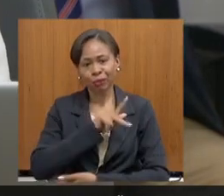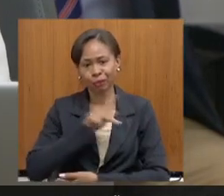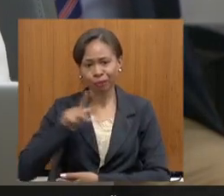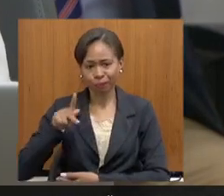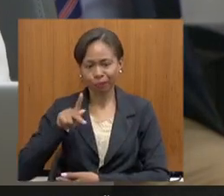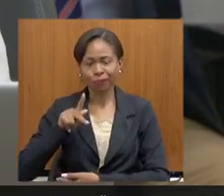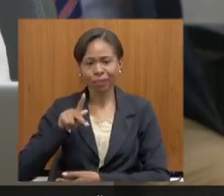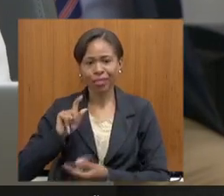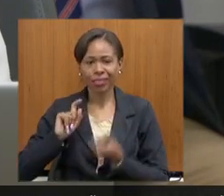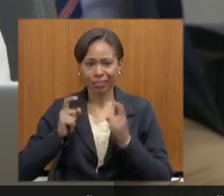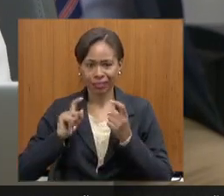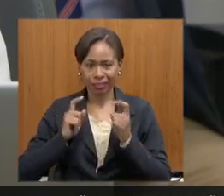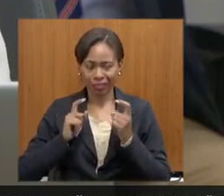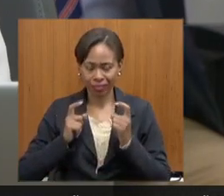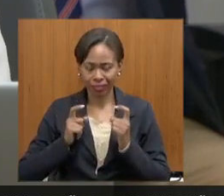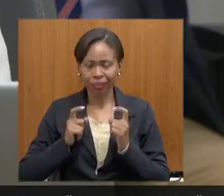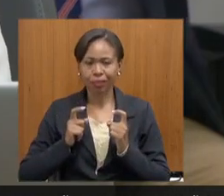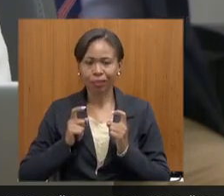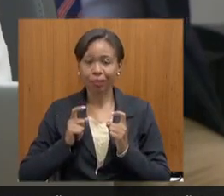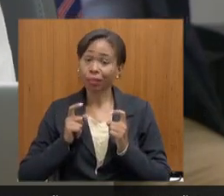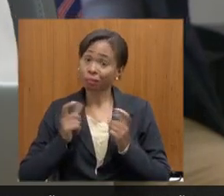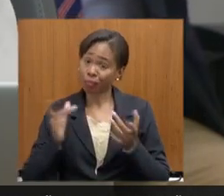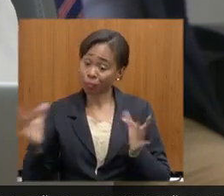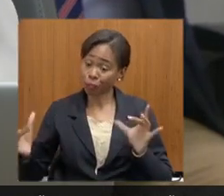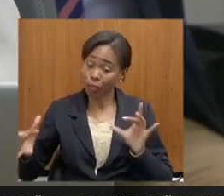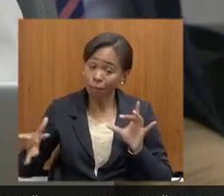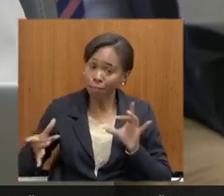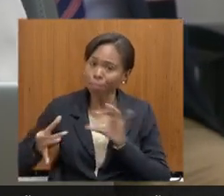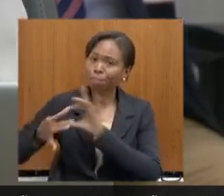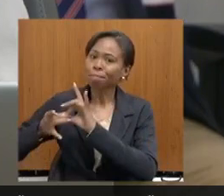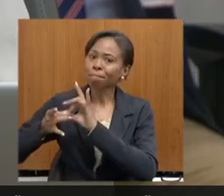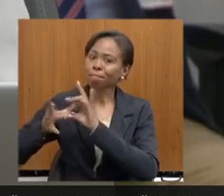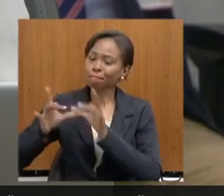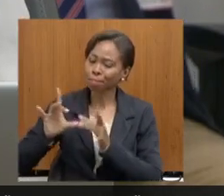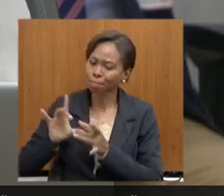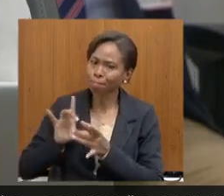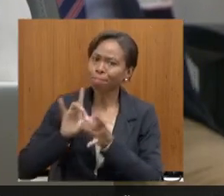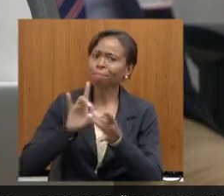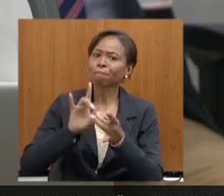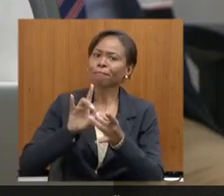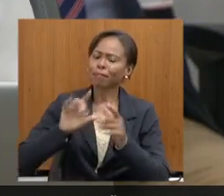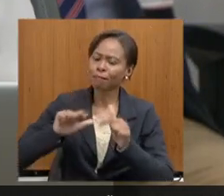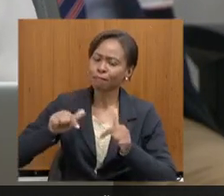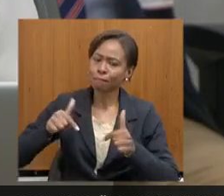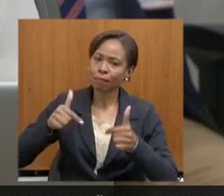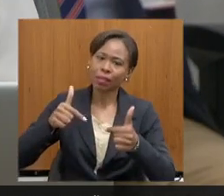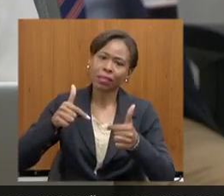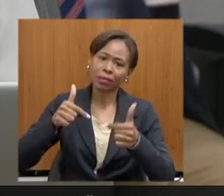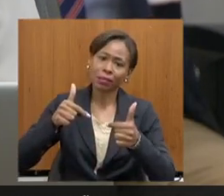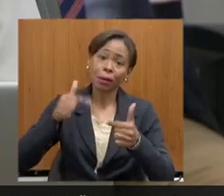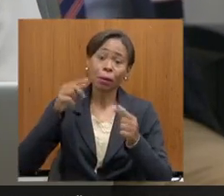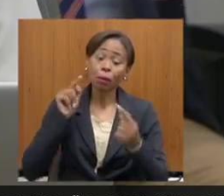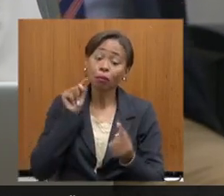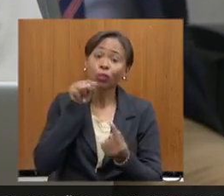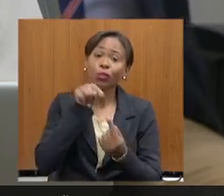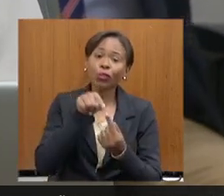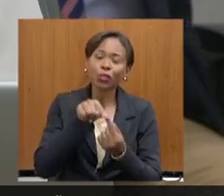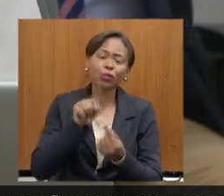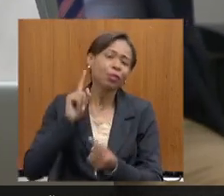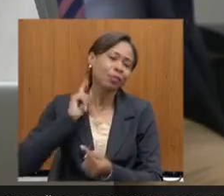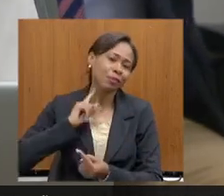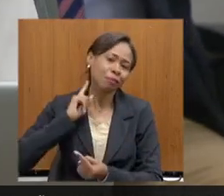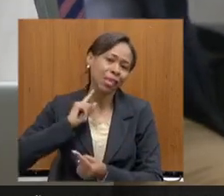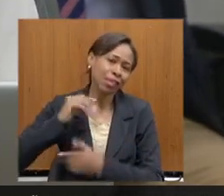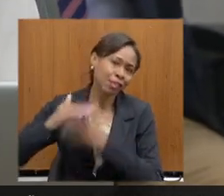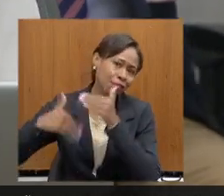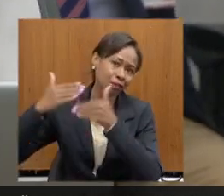trabalhos mas estamos é somando esforços eu ver que Minas possa crescer cada